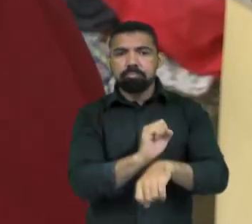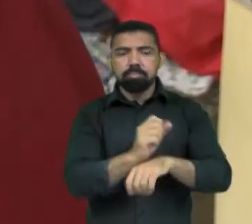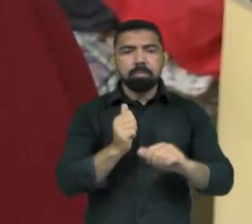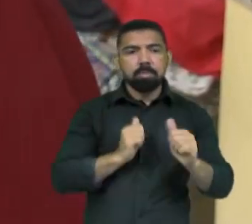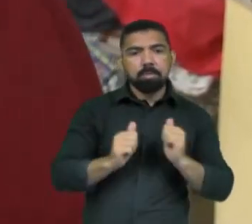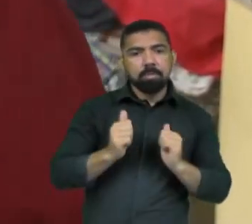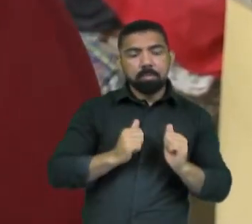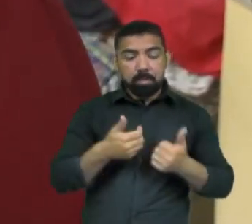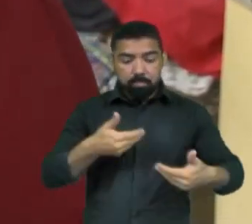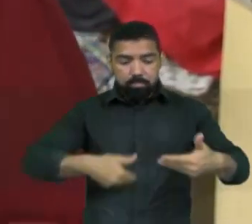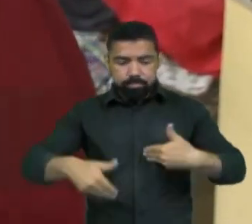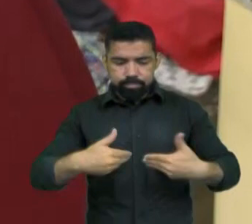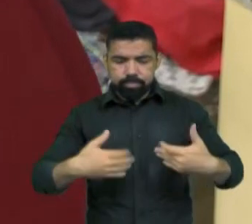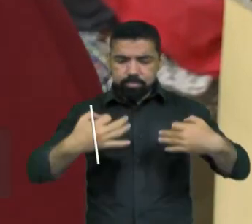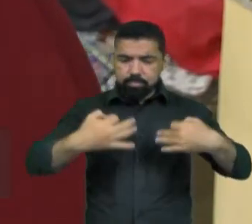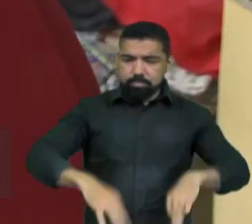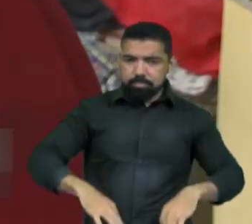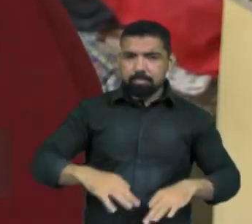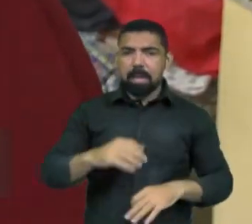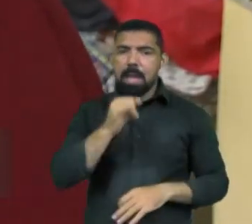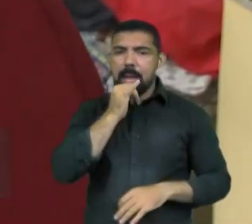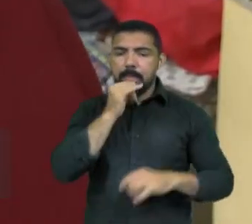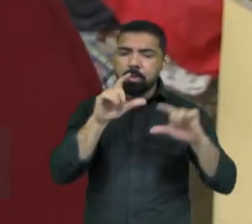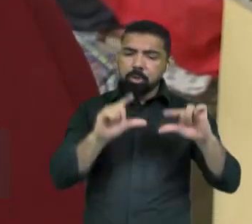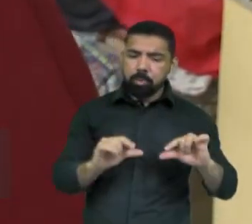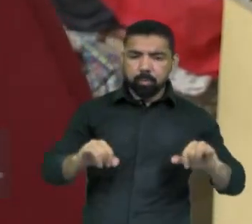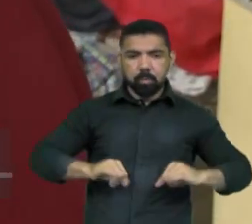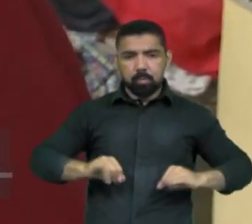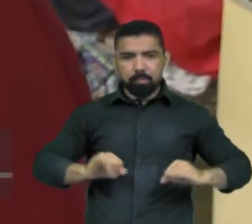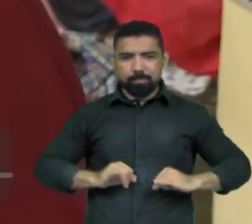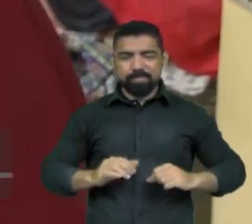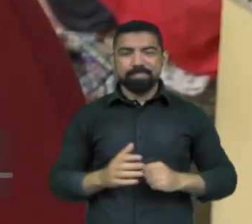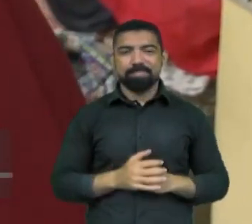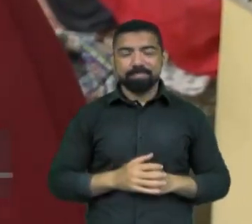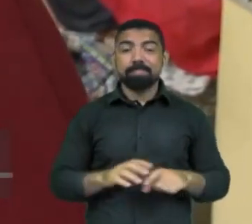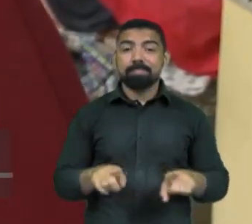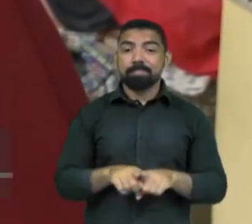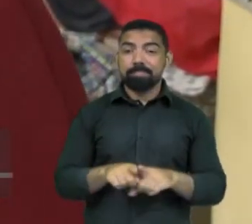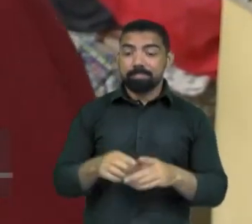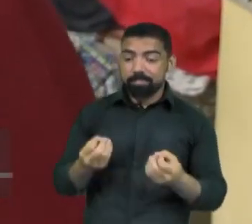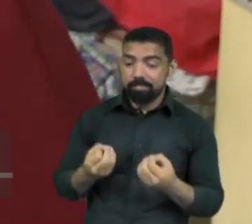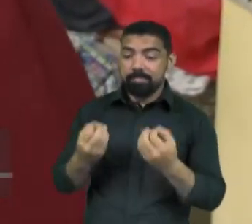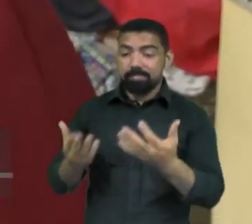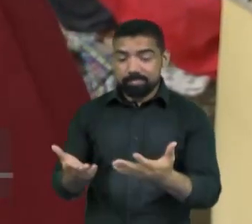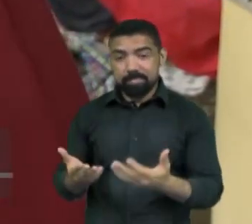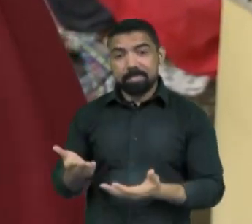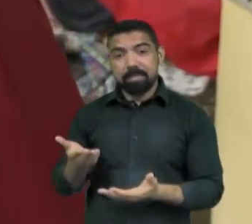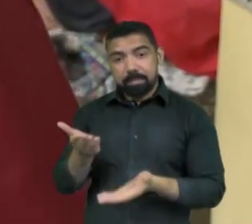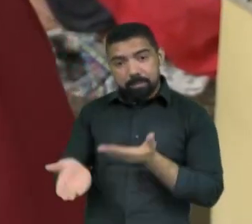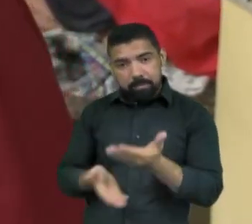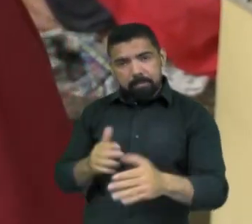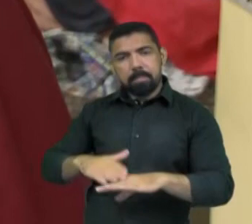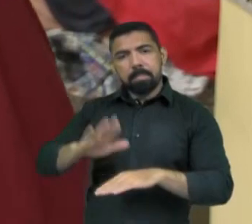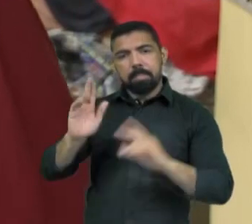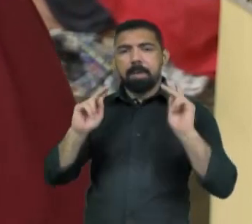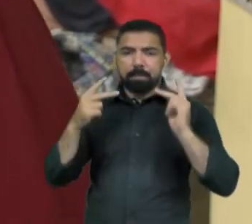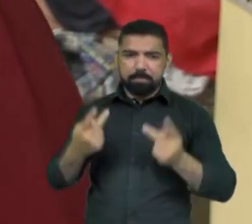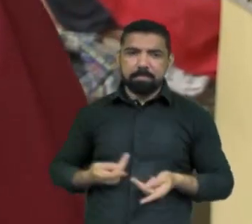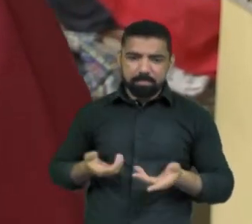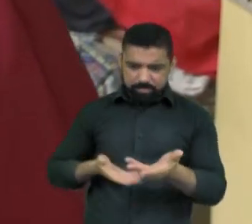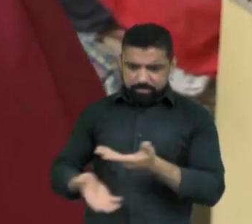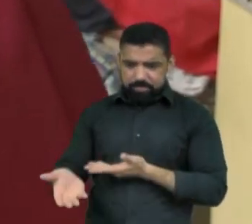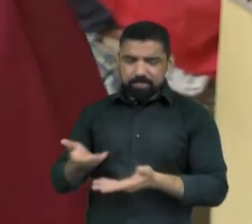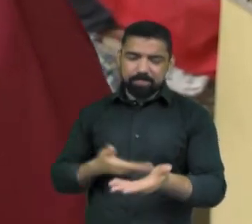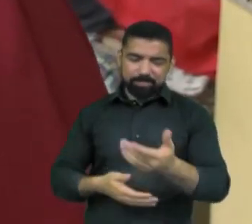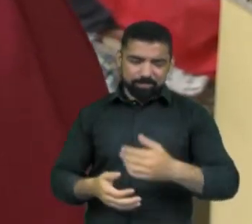pelo tratamento da forma menos dolorosa possível e oferecendo esse tratamento mais humanizado, que é a nossa missão.